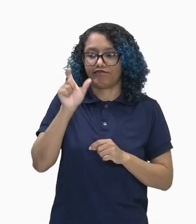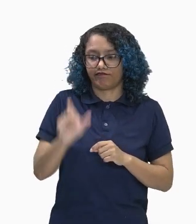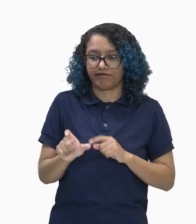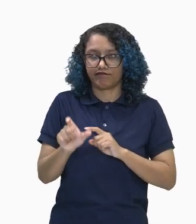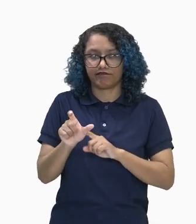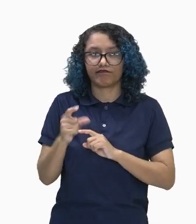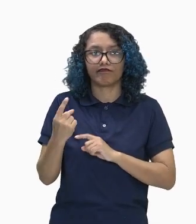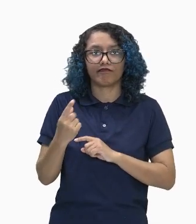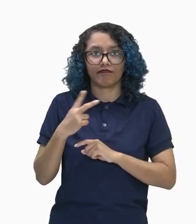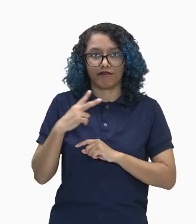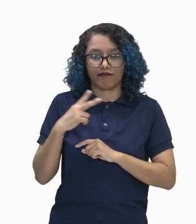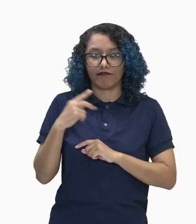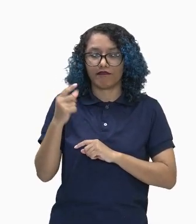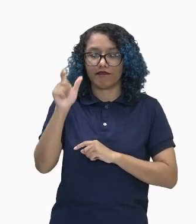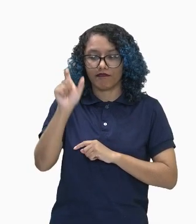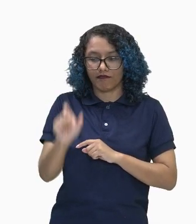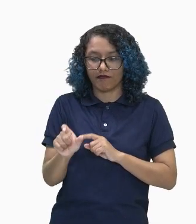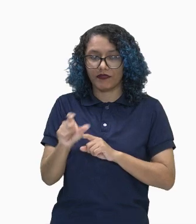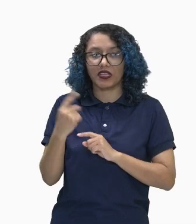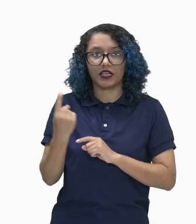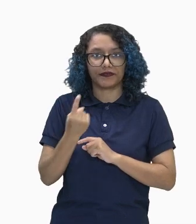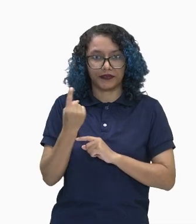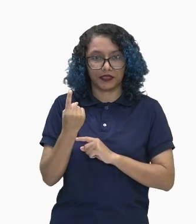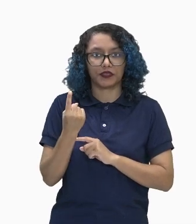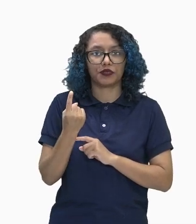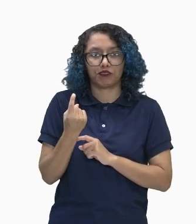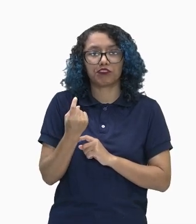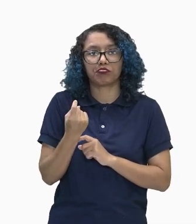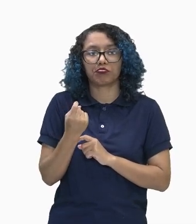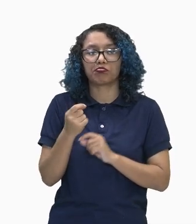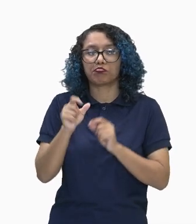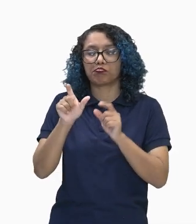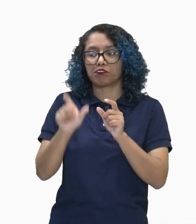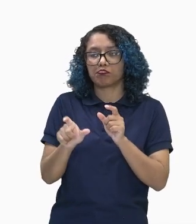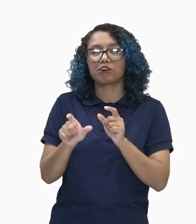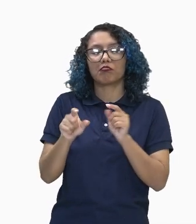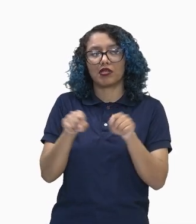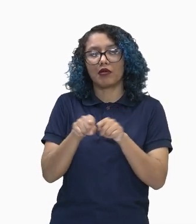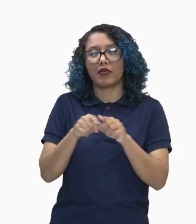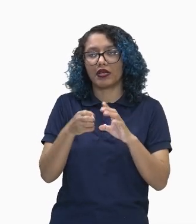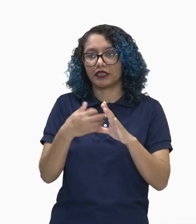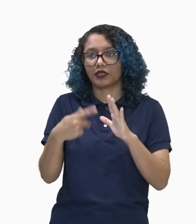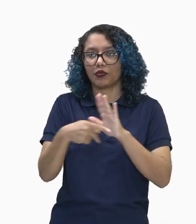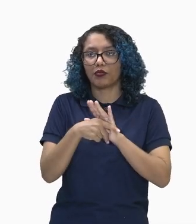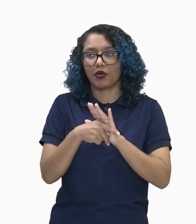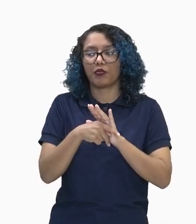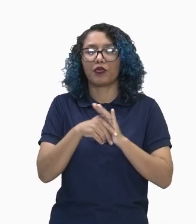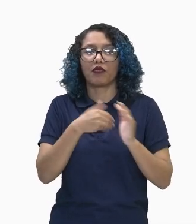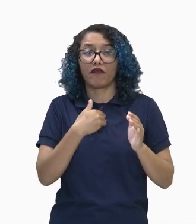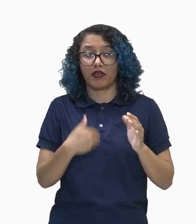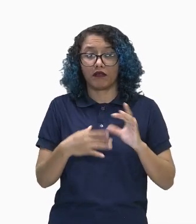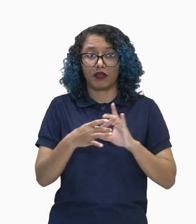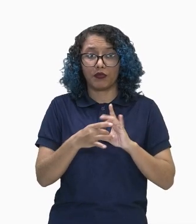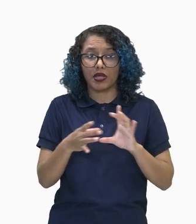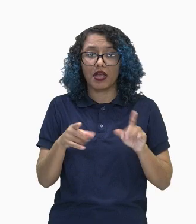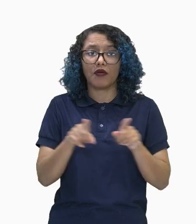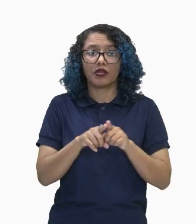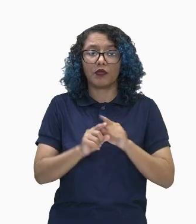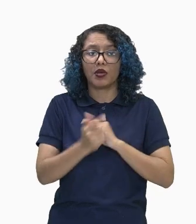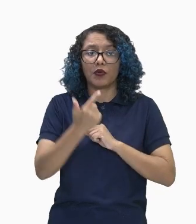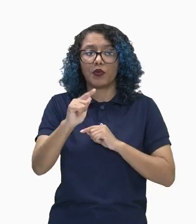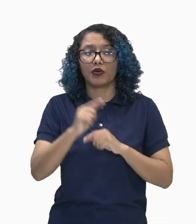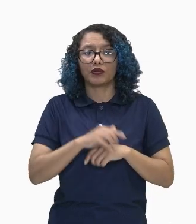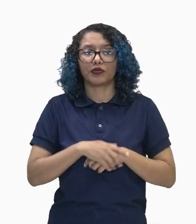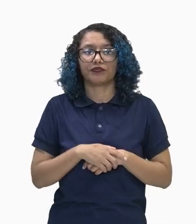do indivíduo como ser de direito, né? Então é uma das características do Estado liberal. Também trabalha com a questão